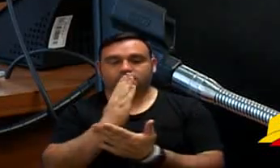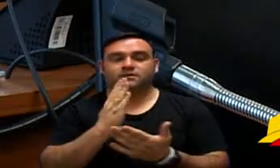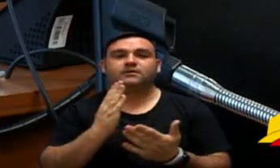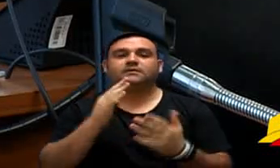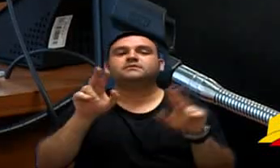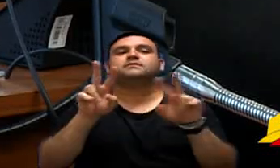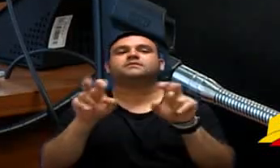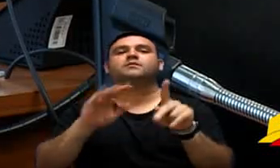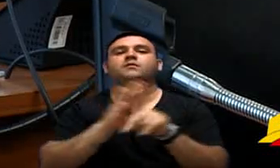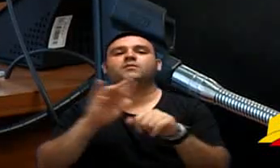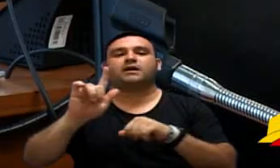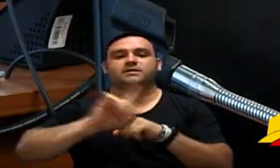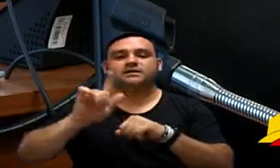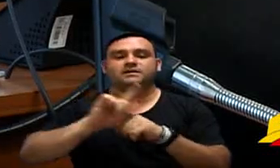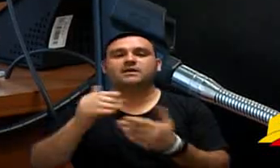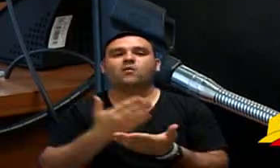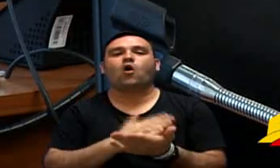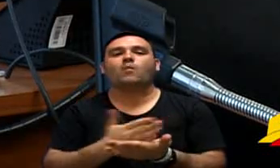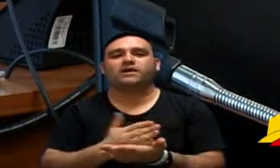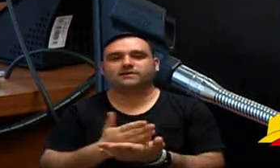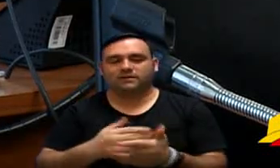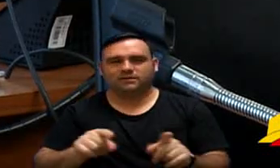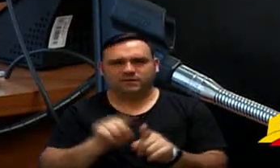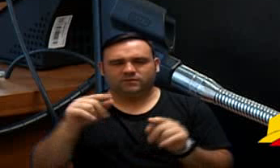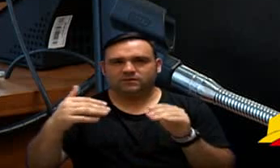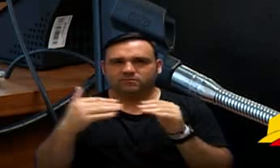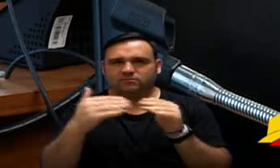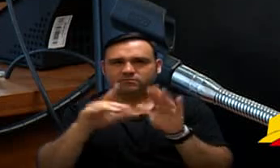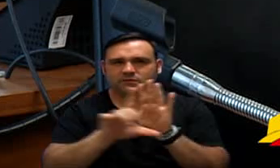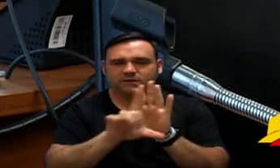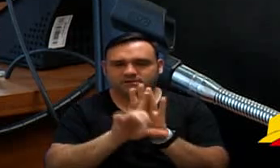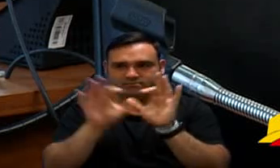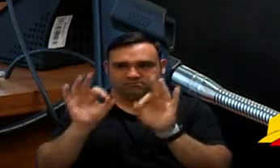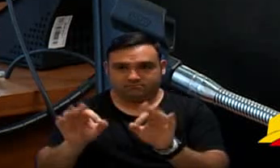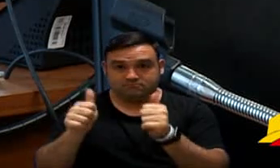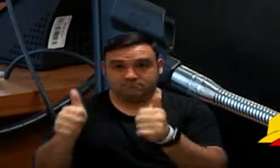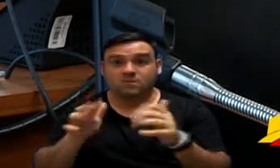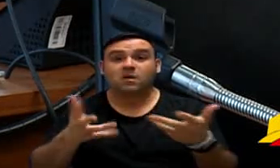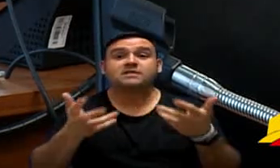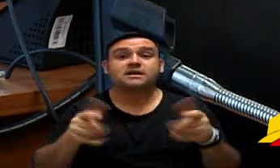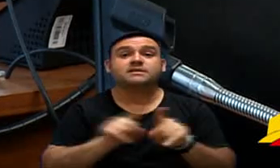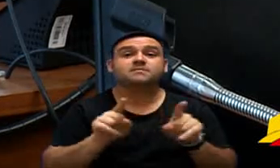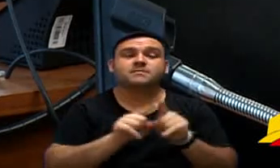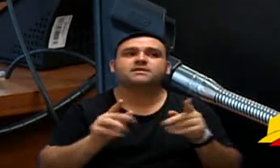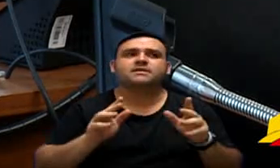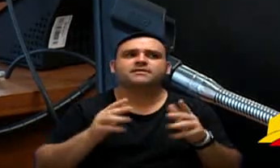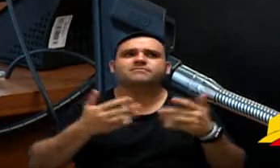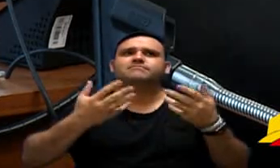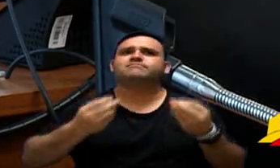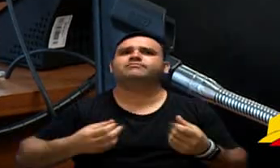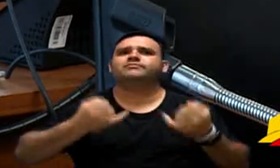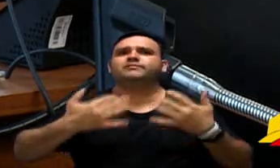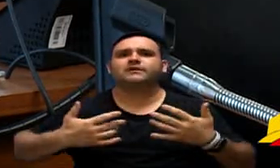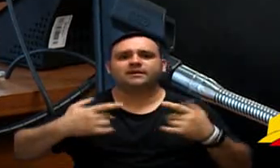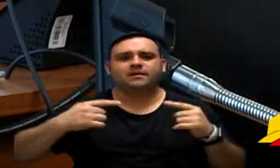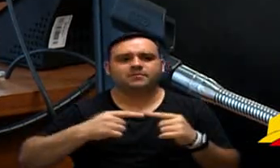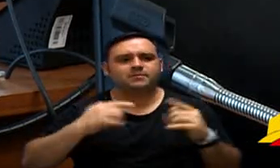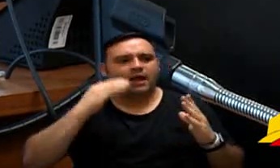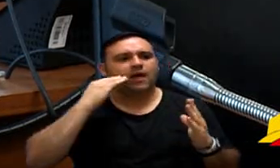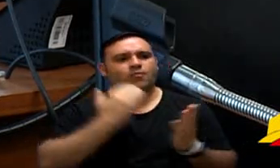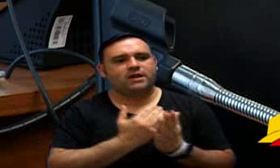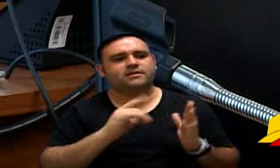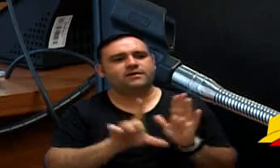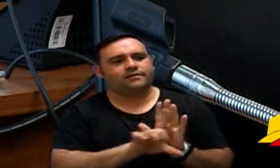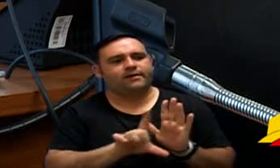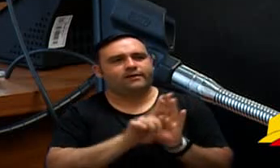das questões da gestão compartilhada, o senhor está dentro da lei, mas eu gostaria que o senhor já traz tanto que respeita a lei, né,